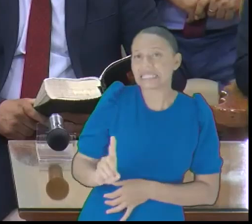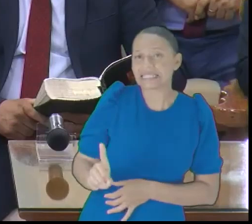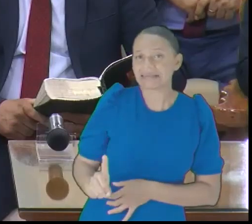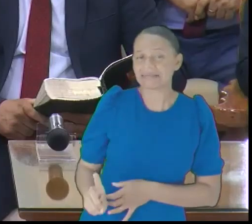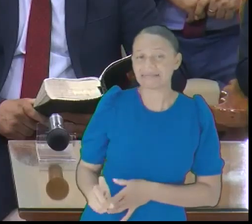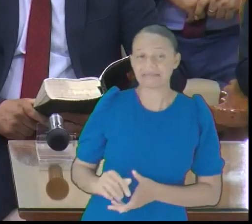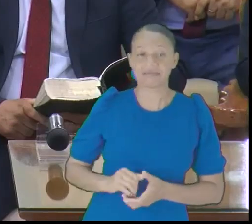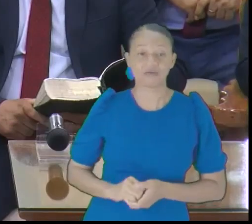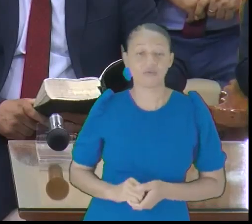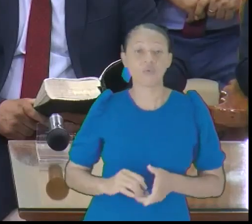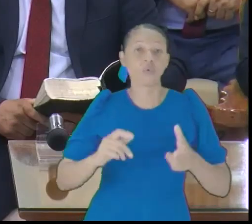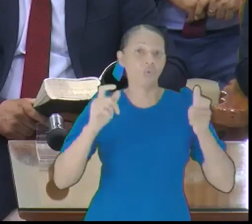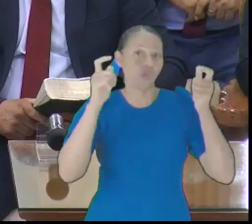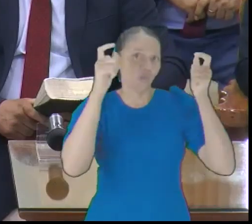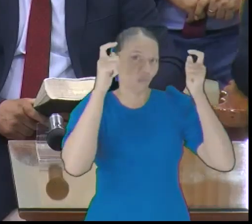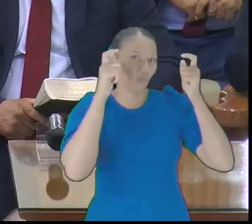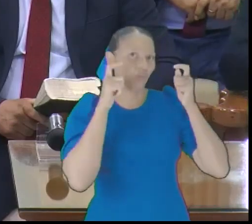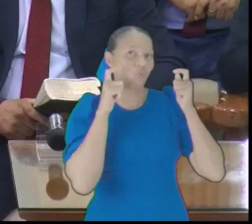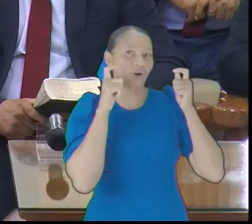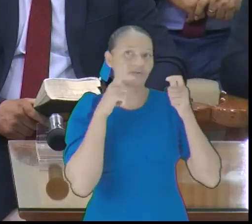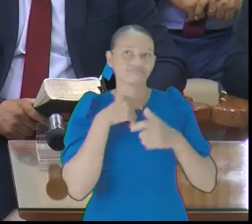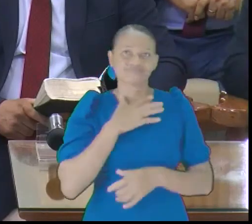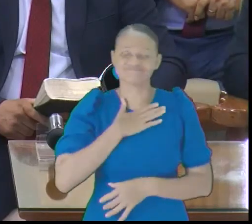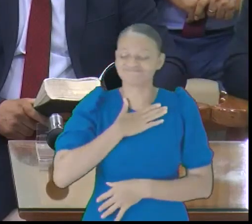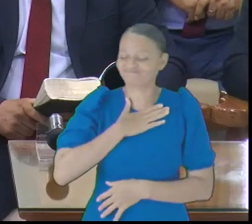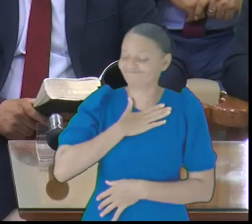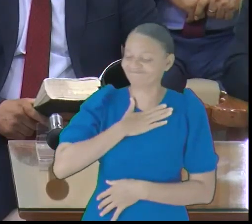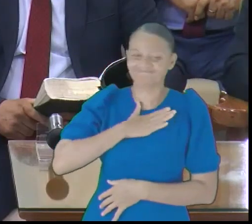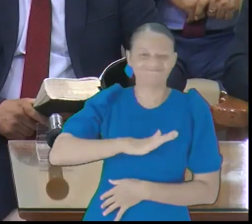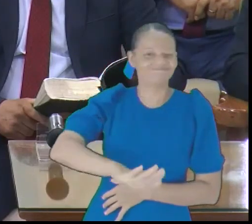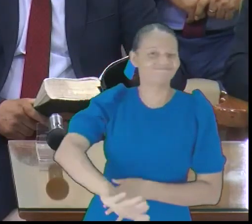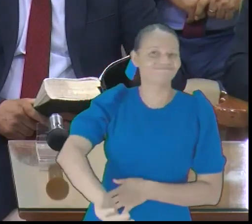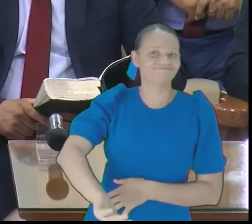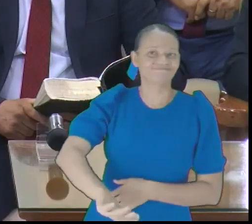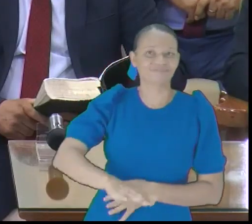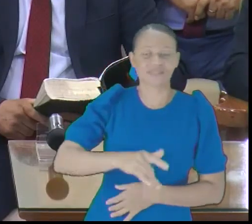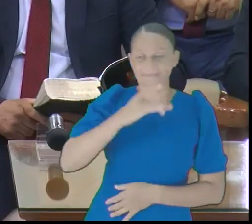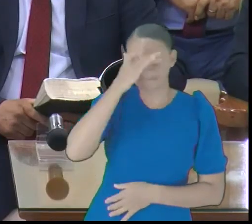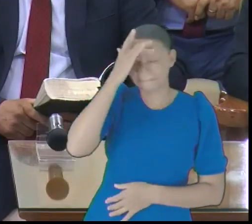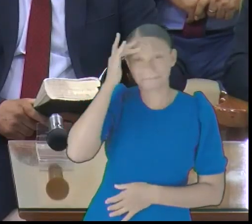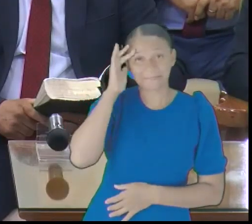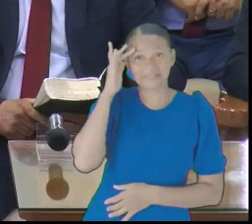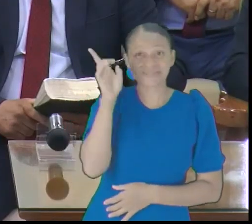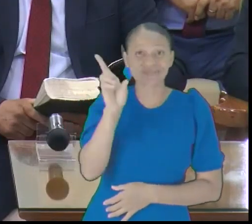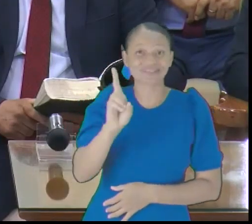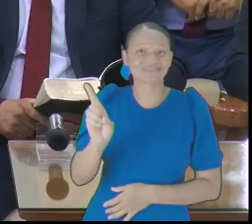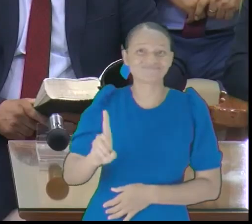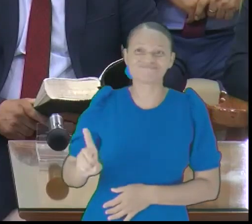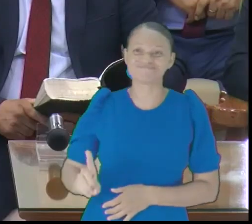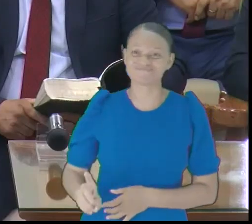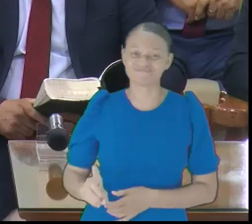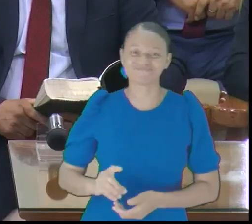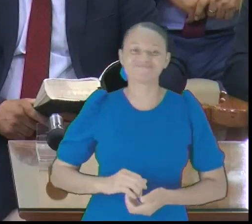E o rei não gostava de pessoas deficientes.